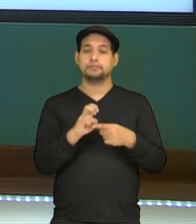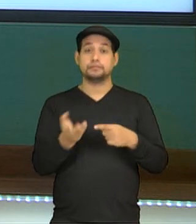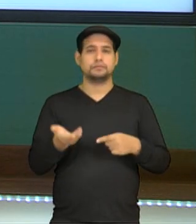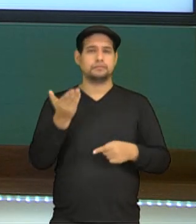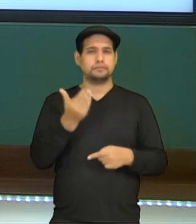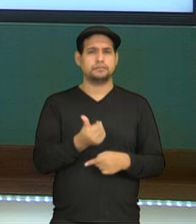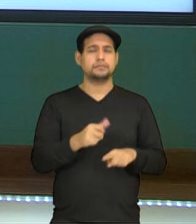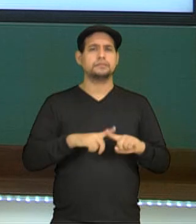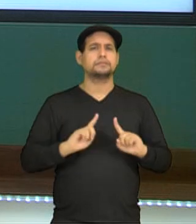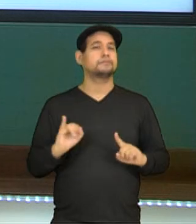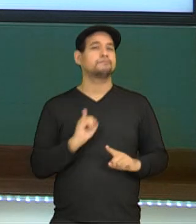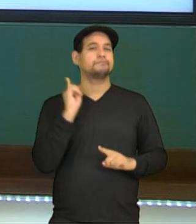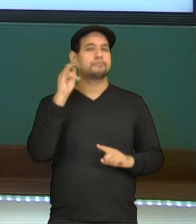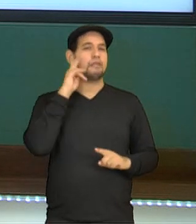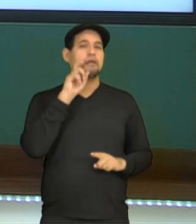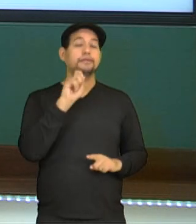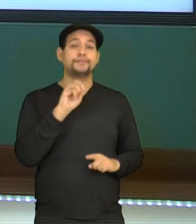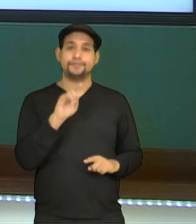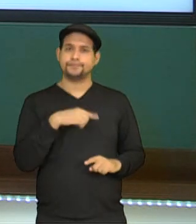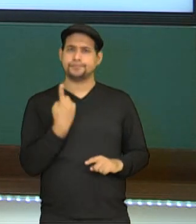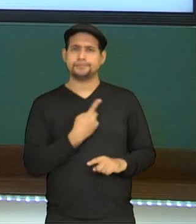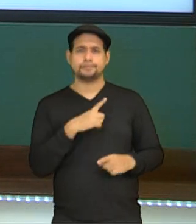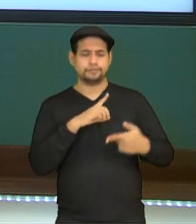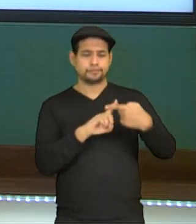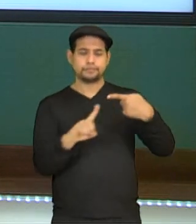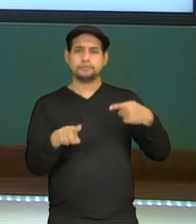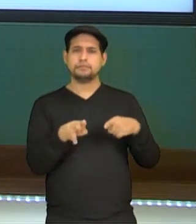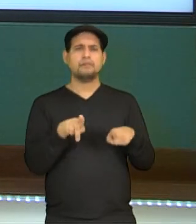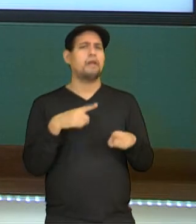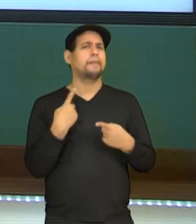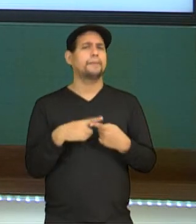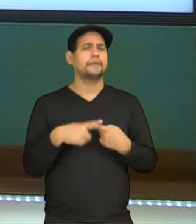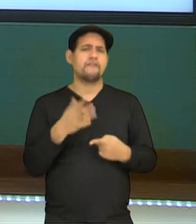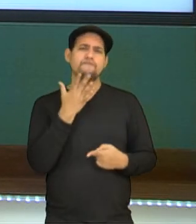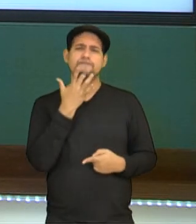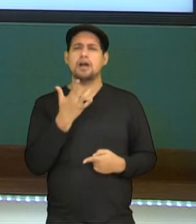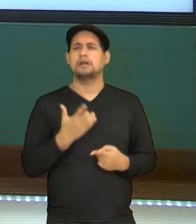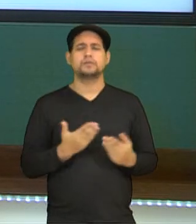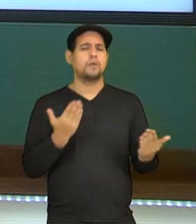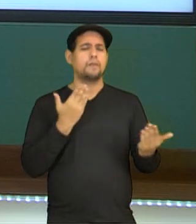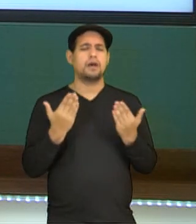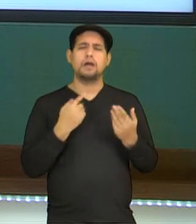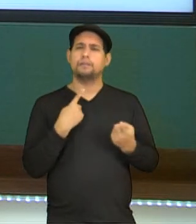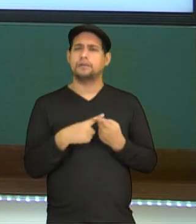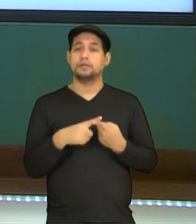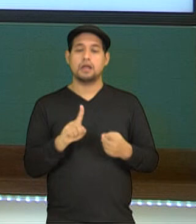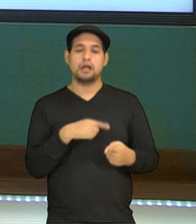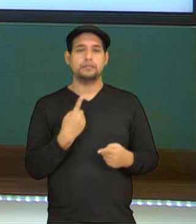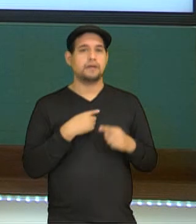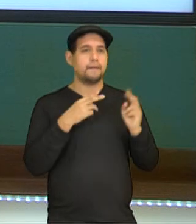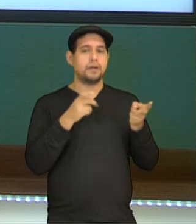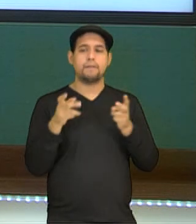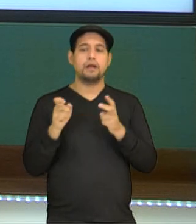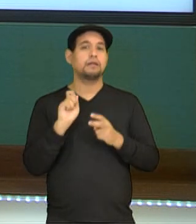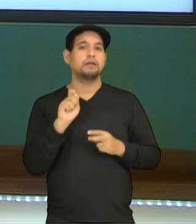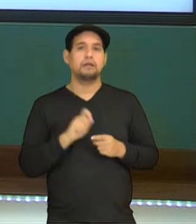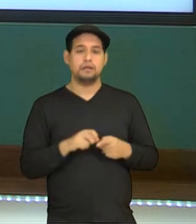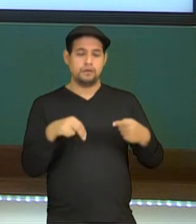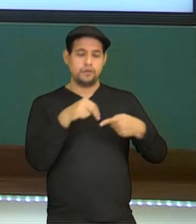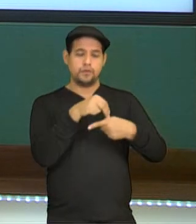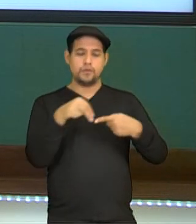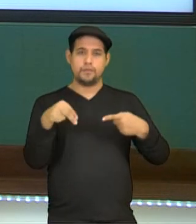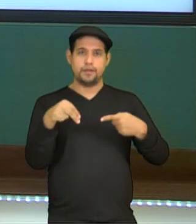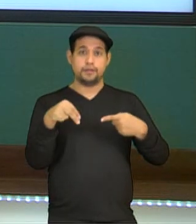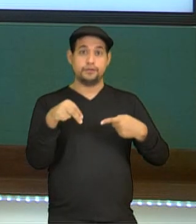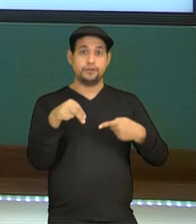6. Lembrando, né, quando a gente tem o mesmo denominador, por que que fica mais fácil essa comparação? Que a gente analisa quem? O numerador.